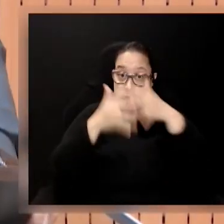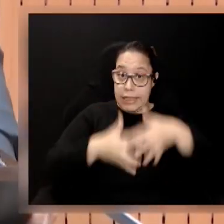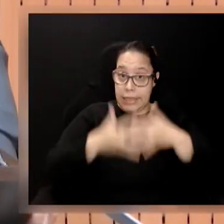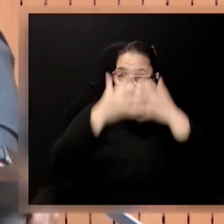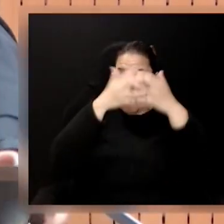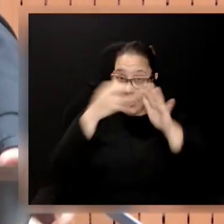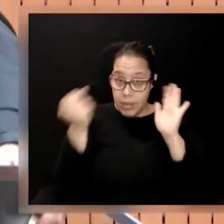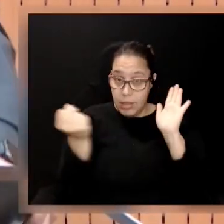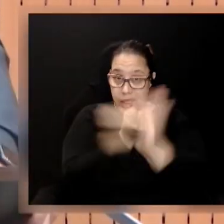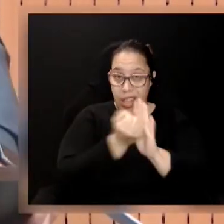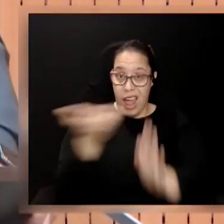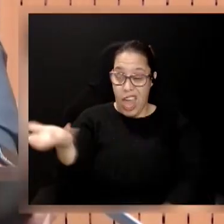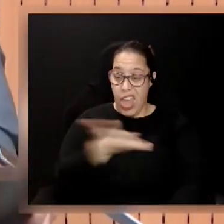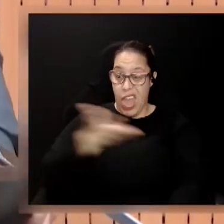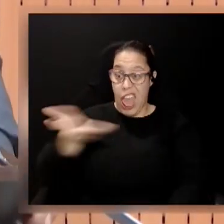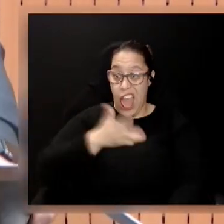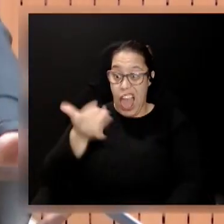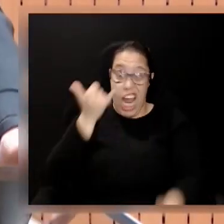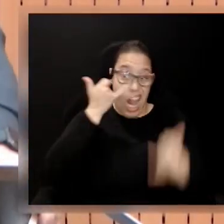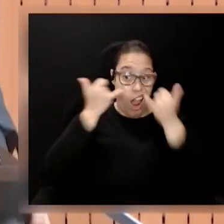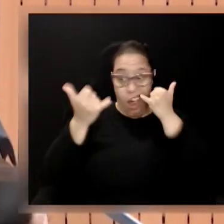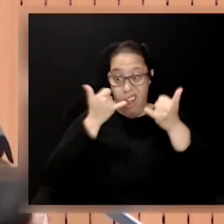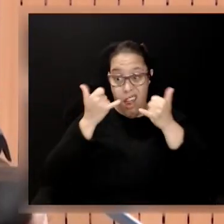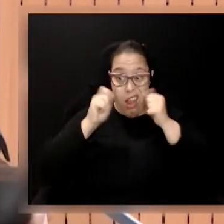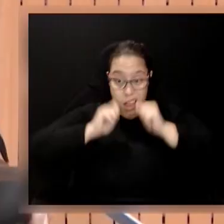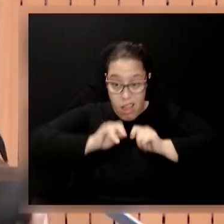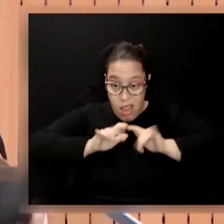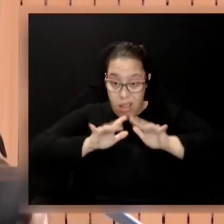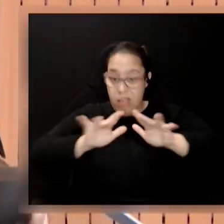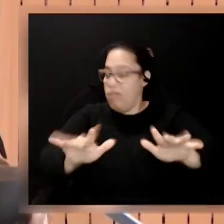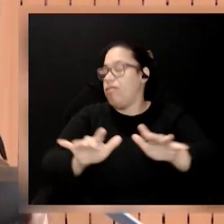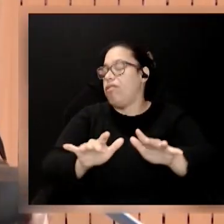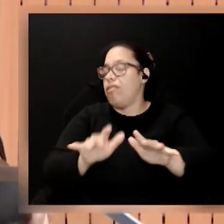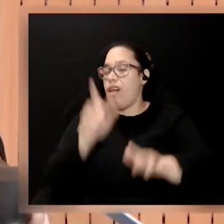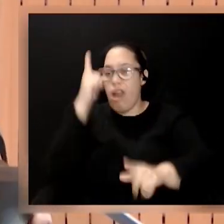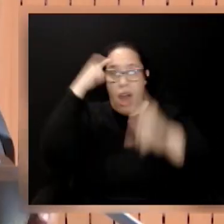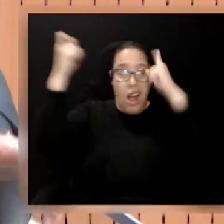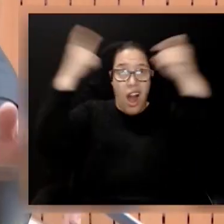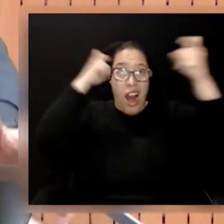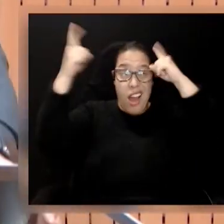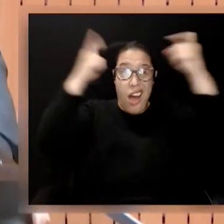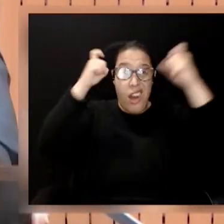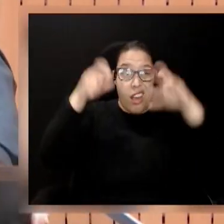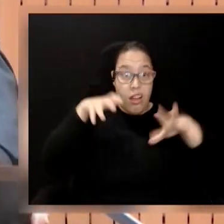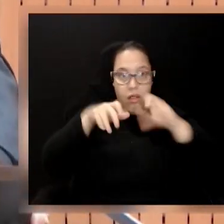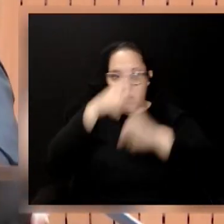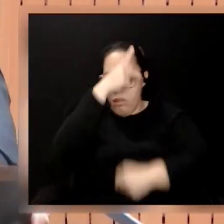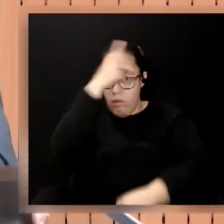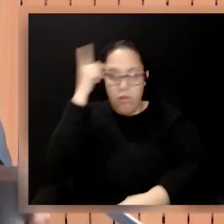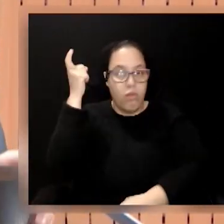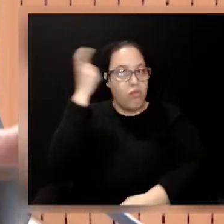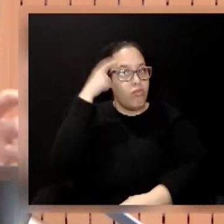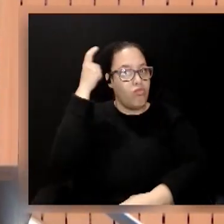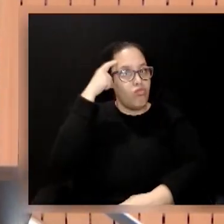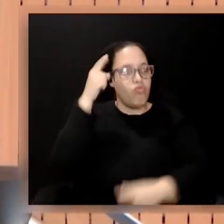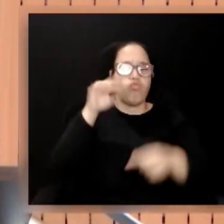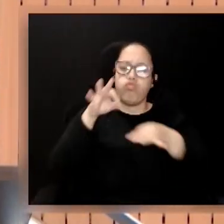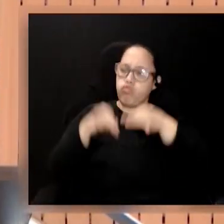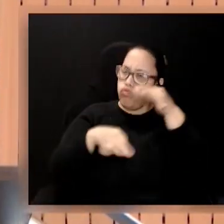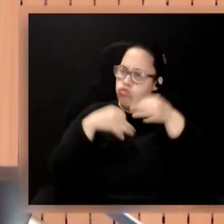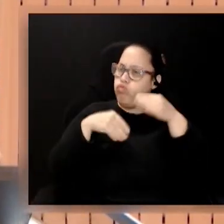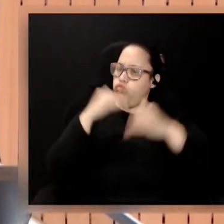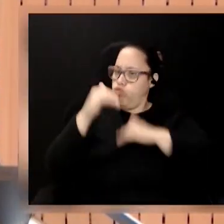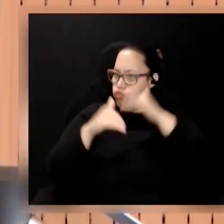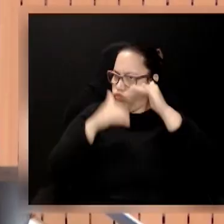da informação, pela polarização de ideias, formar pessoas com pensamentos críticos e analíticos tornou-se uma